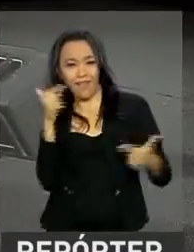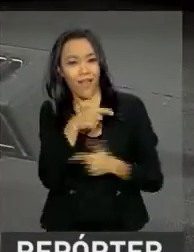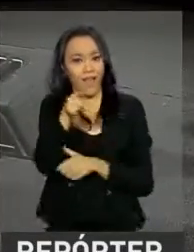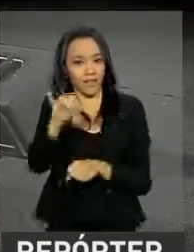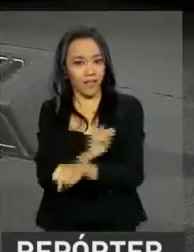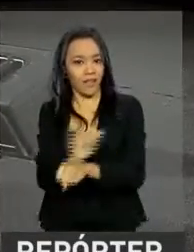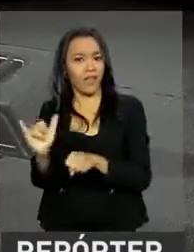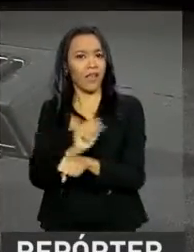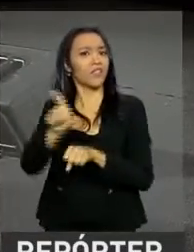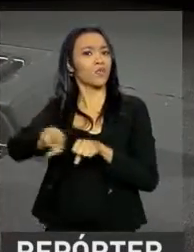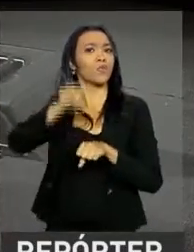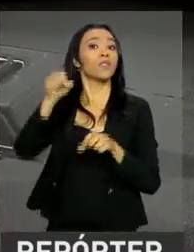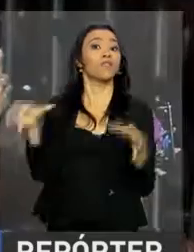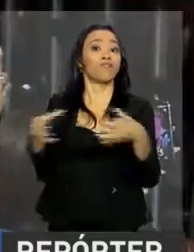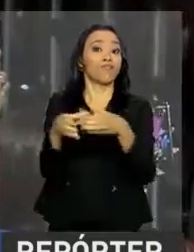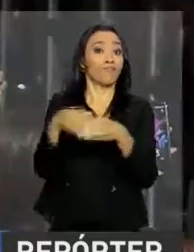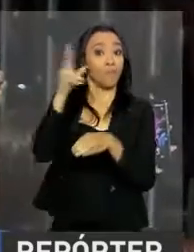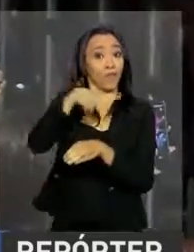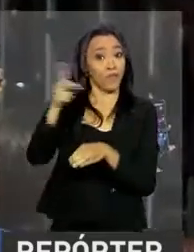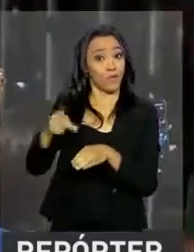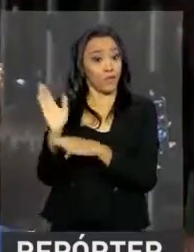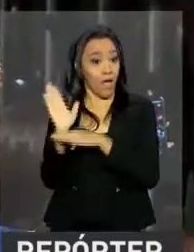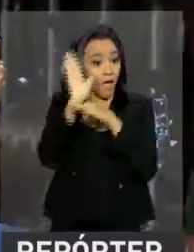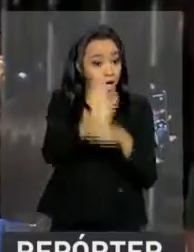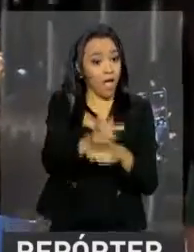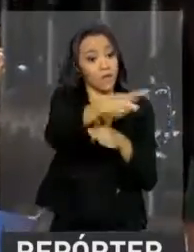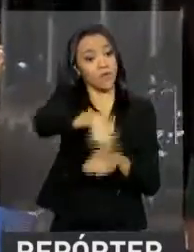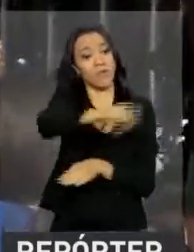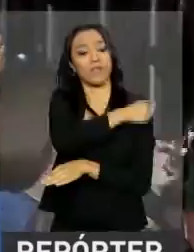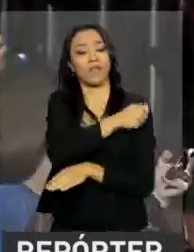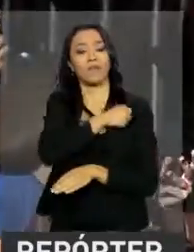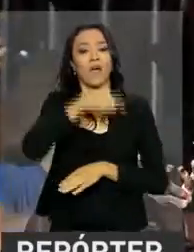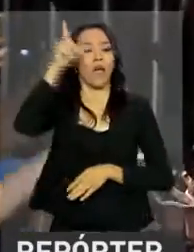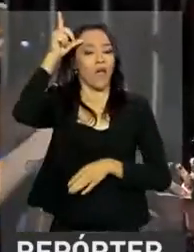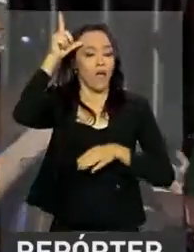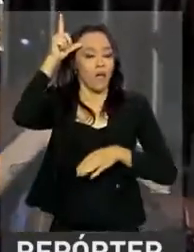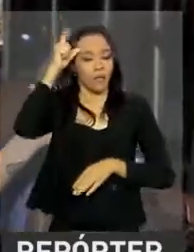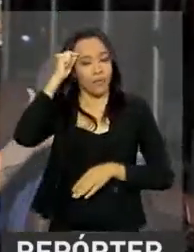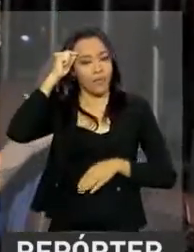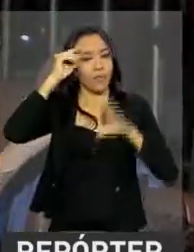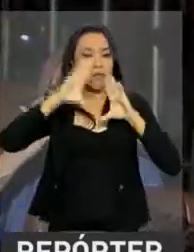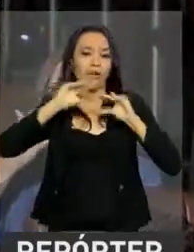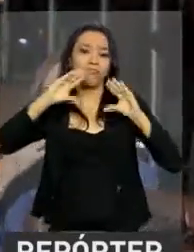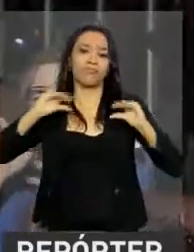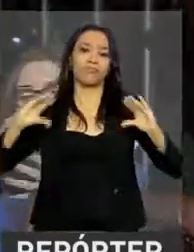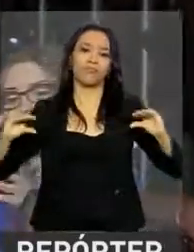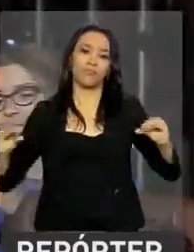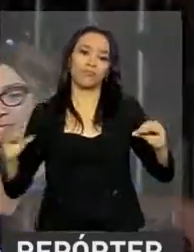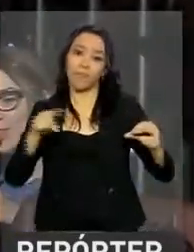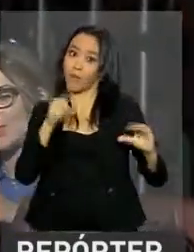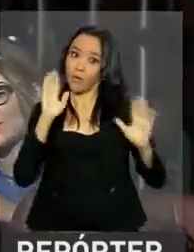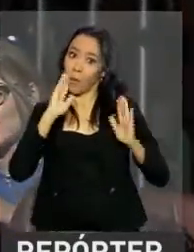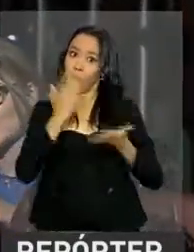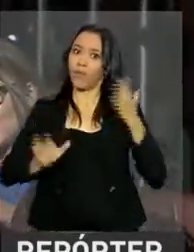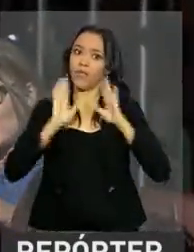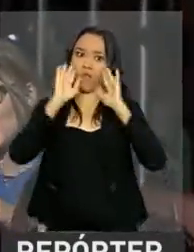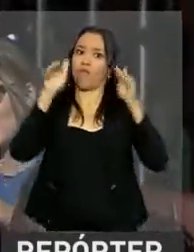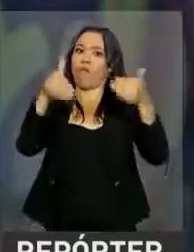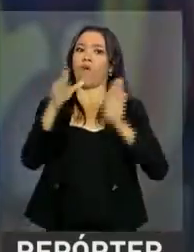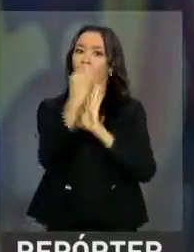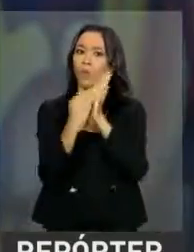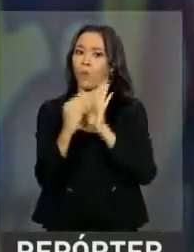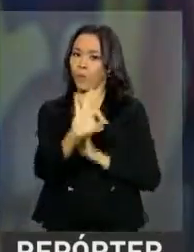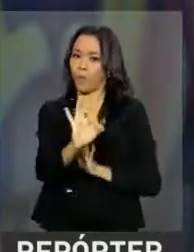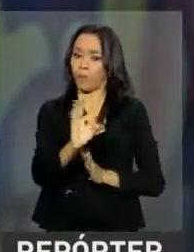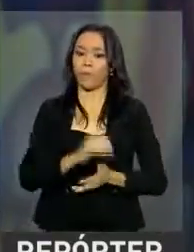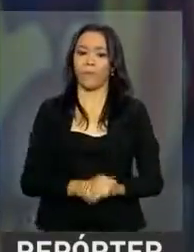pelos professores para ajudar os candidatos a relaxar nessa reta final, mas sem perder o foco dos conteúdos.